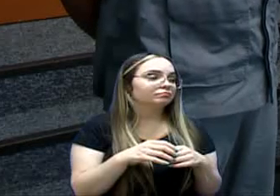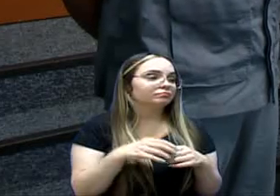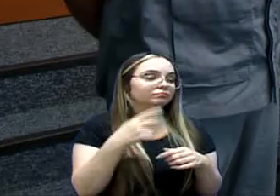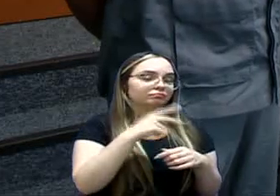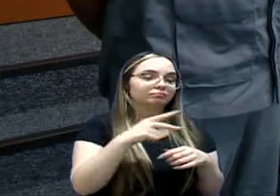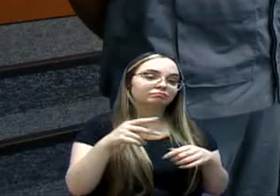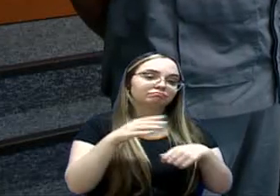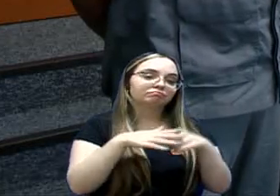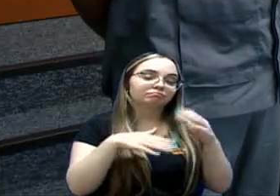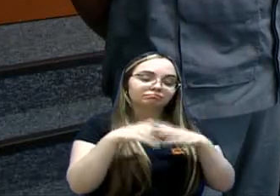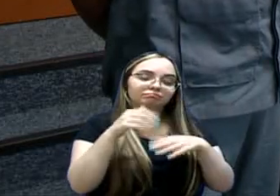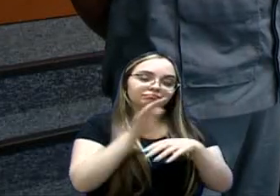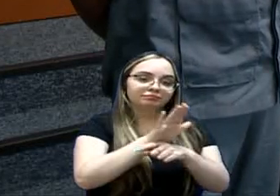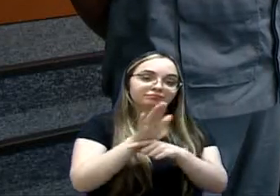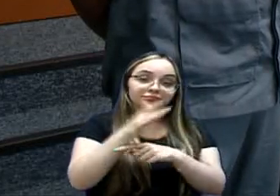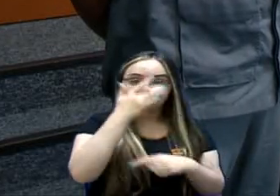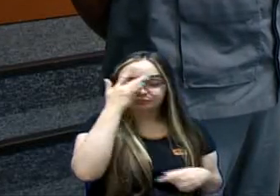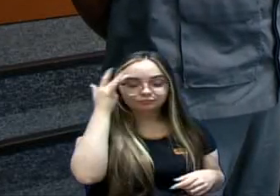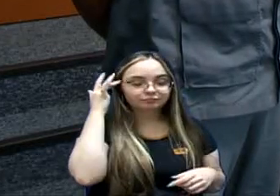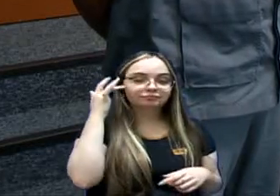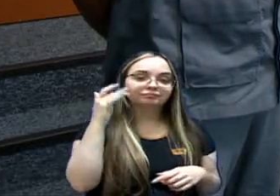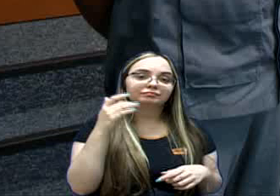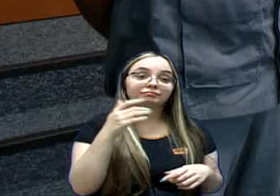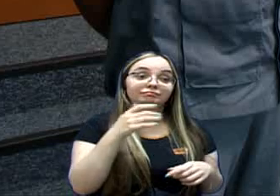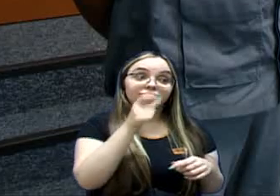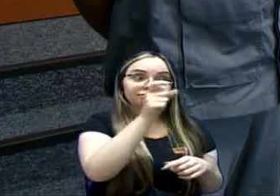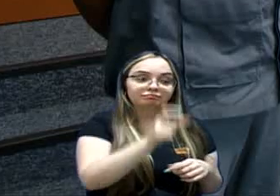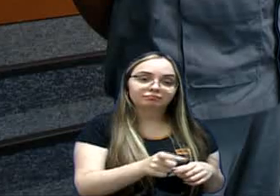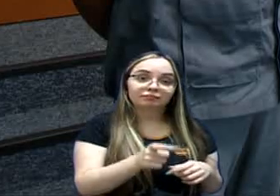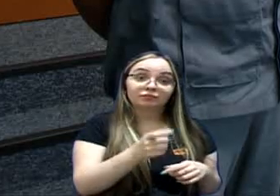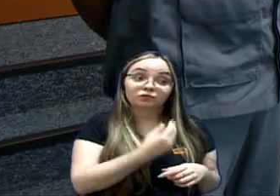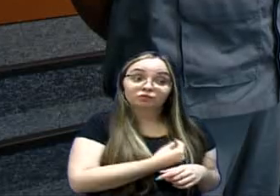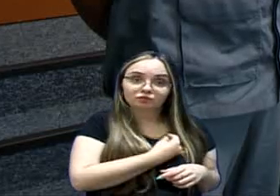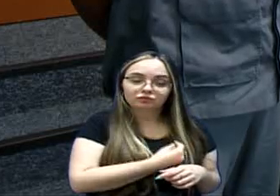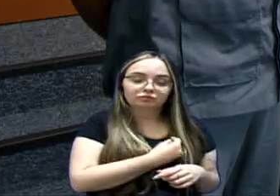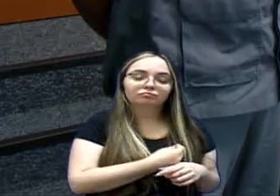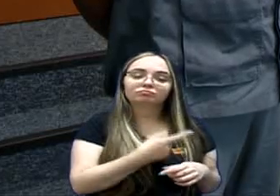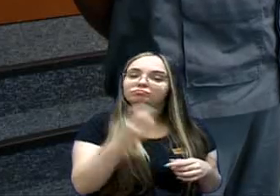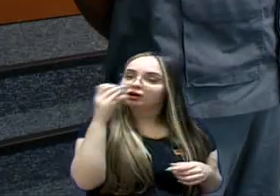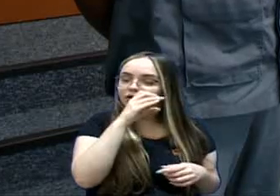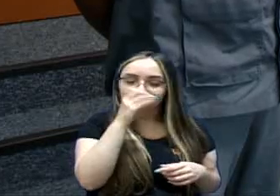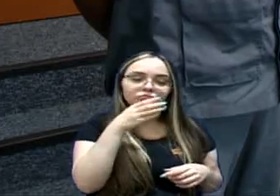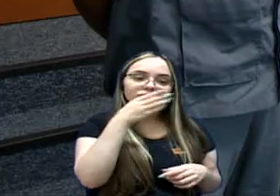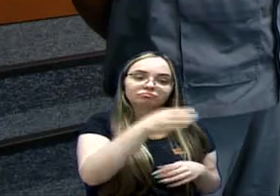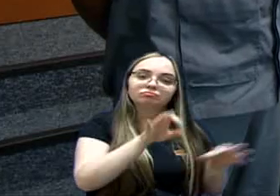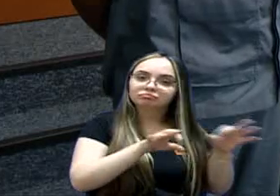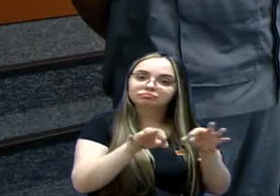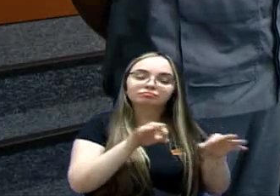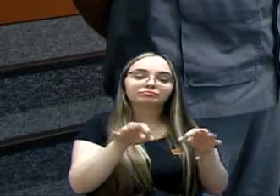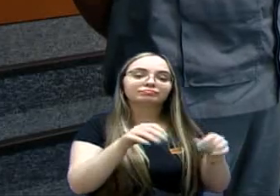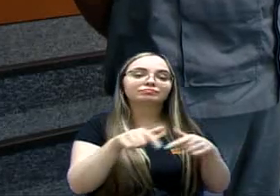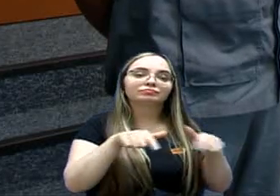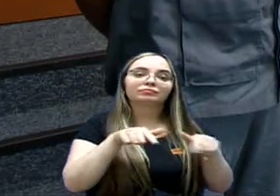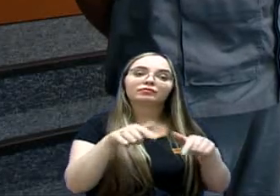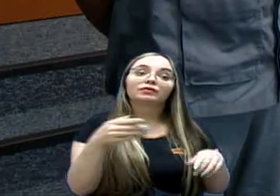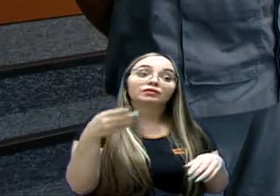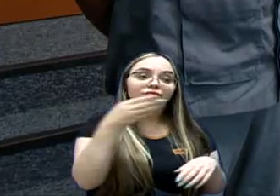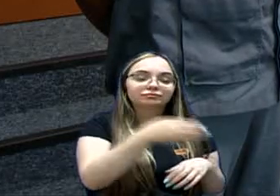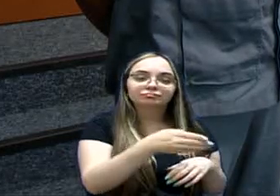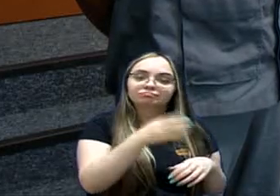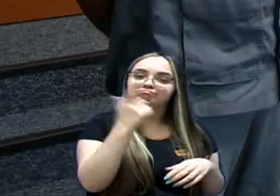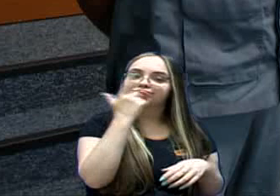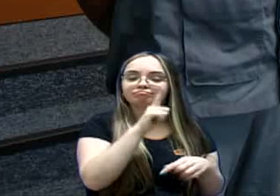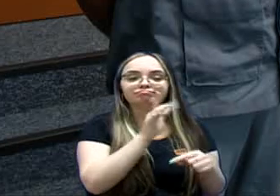pelo próximo, pelo aquele ente, pelaquela vida, foram de prontidão, chegaram ao local, né, e já